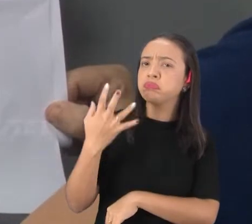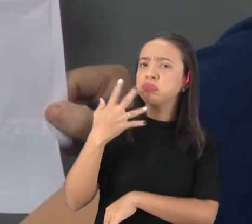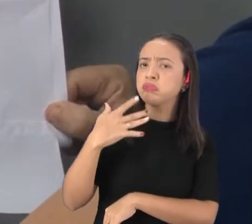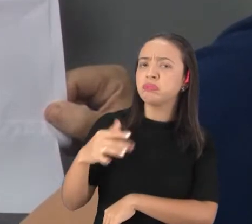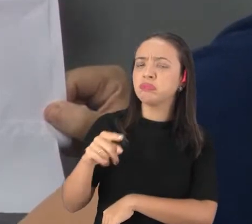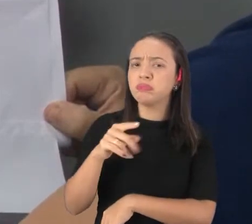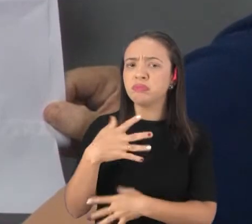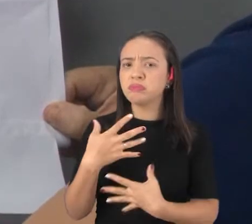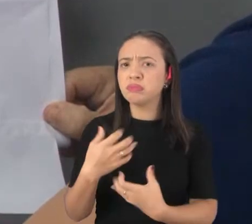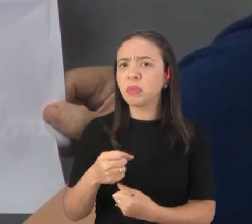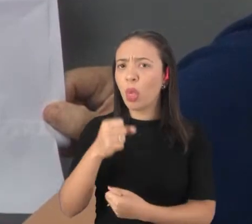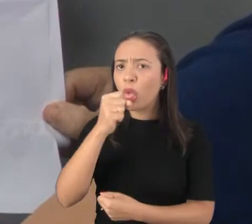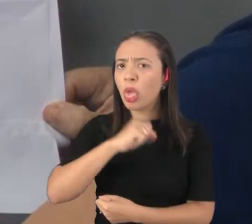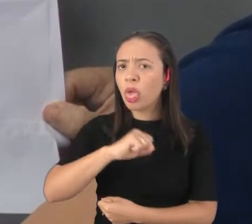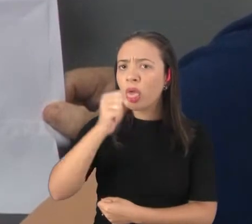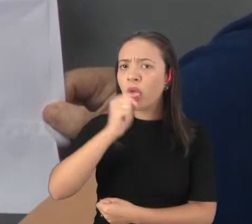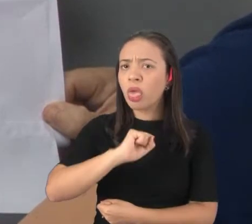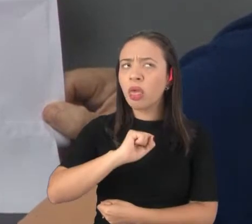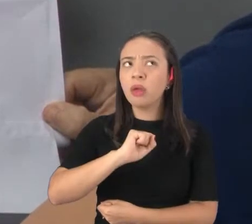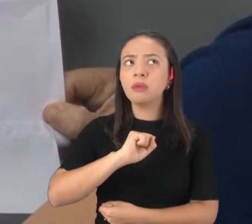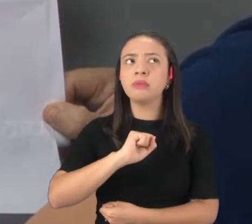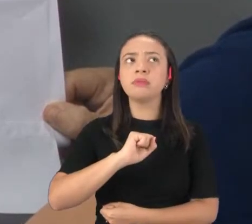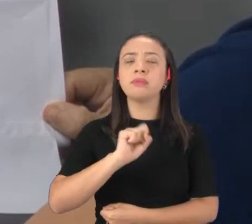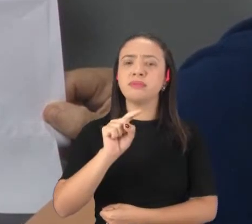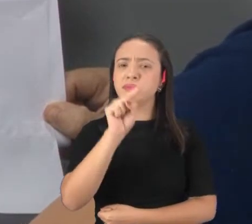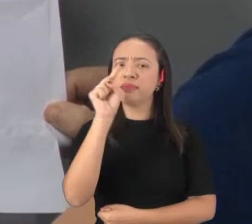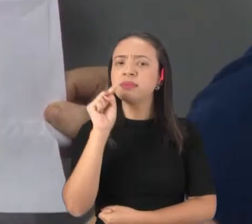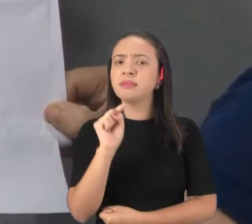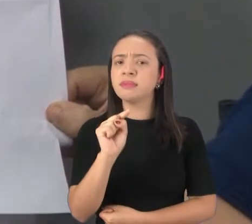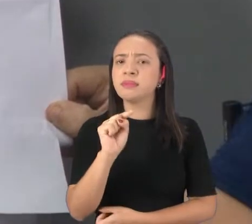você aceita um sorvete? Olha só a pergunta aí.